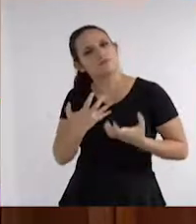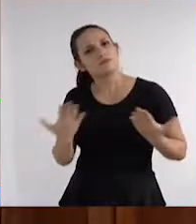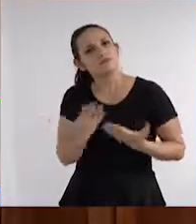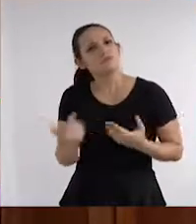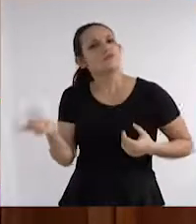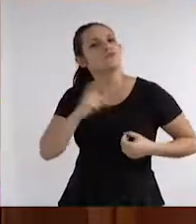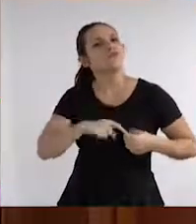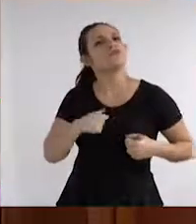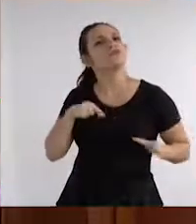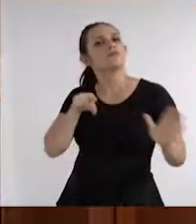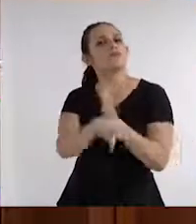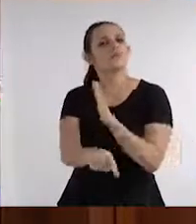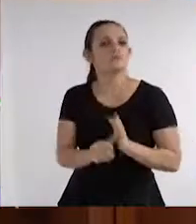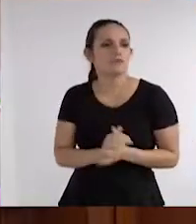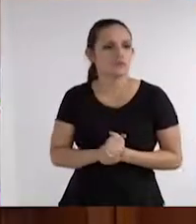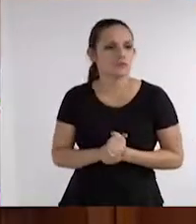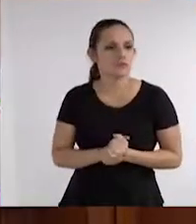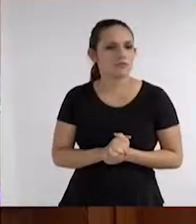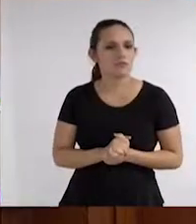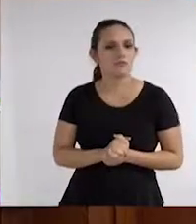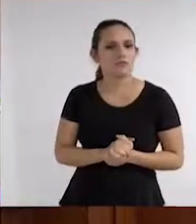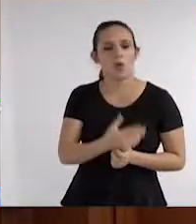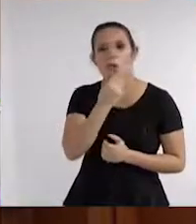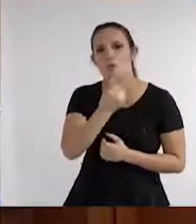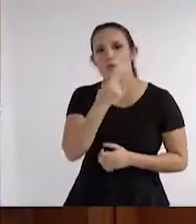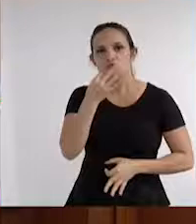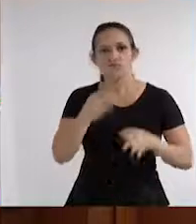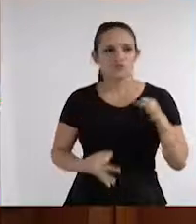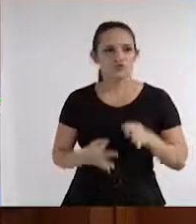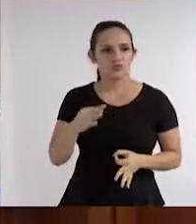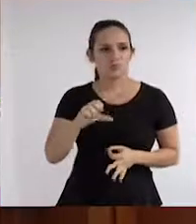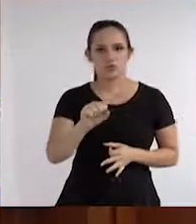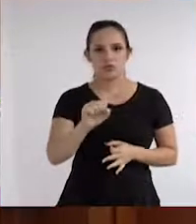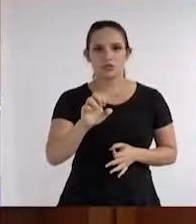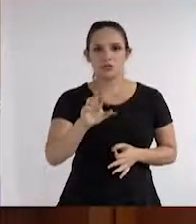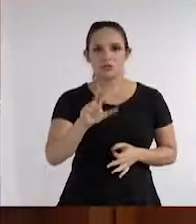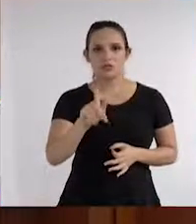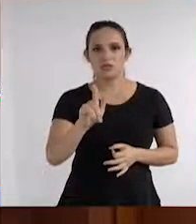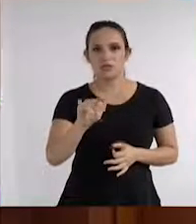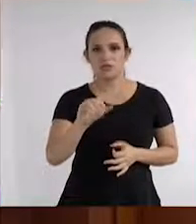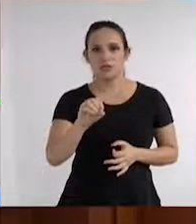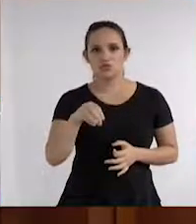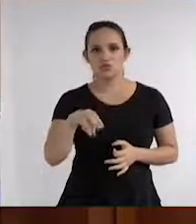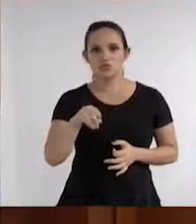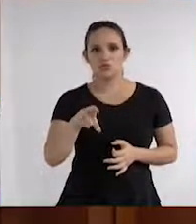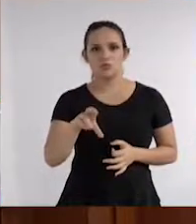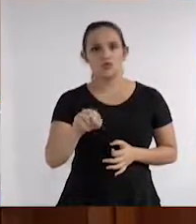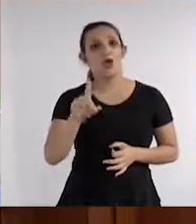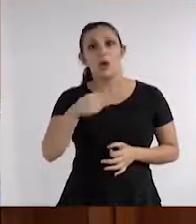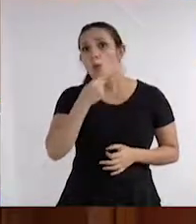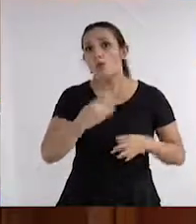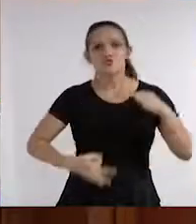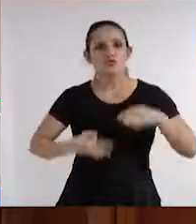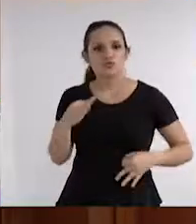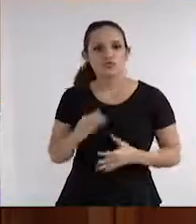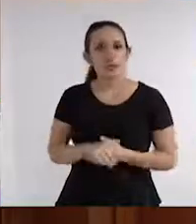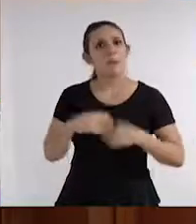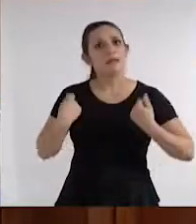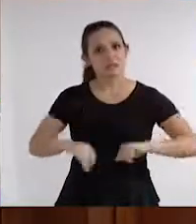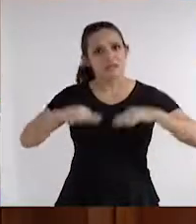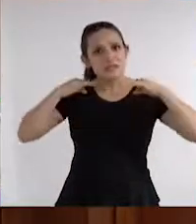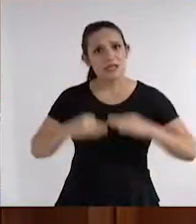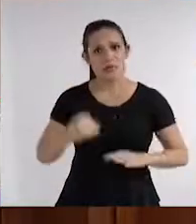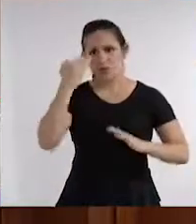mesma afirmação. O juiz Sérgio Moro, ele mais do que ninguém, por ser juiz de direito, tem que